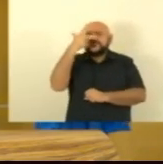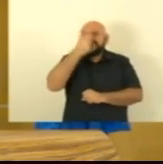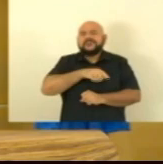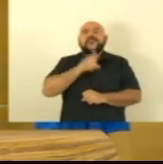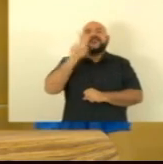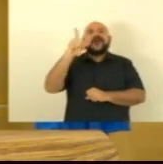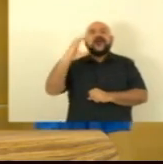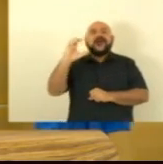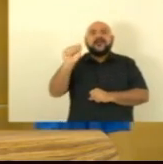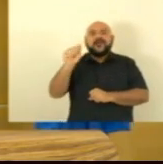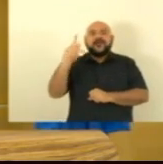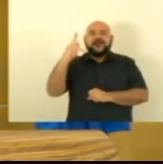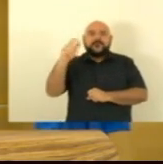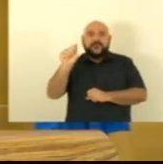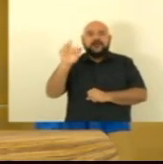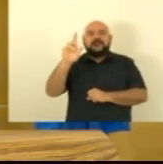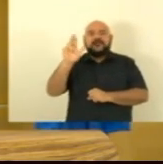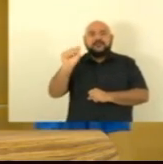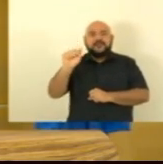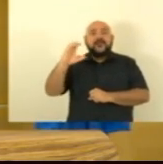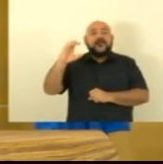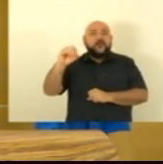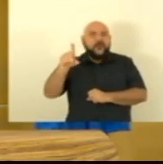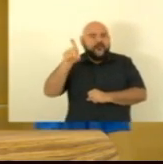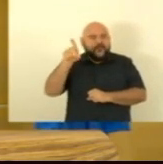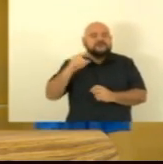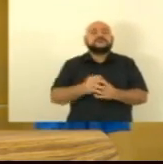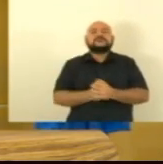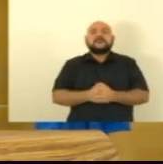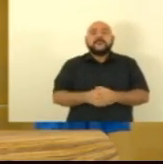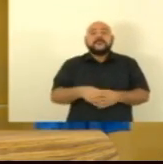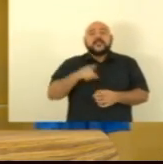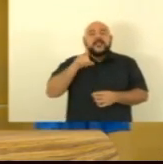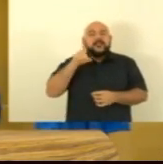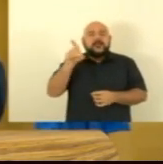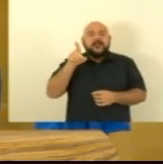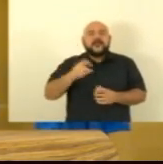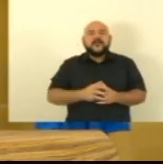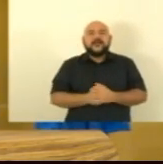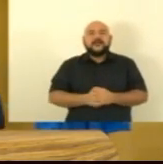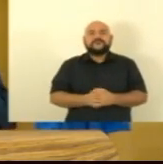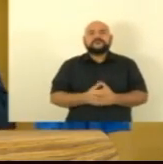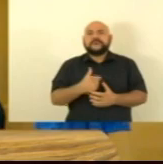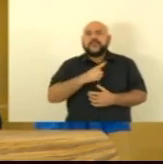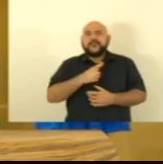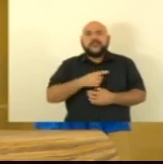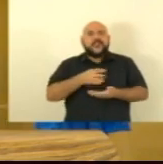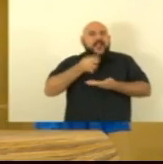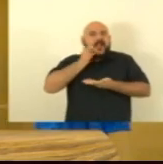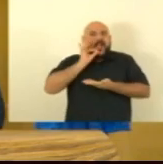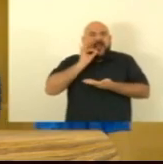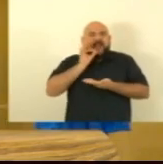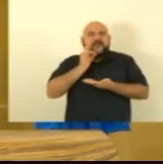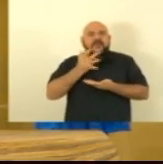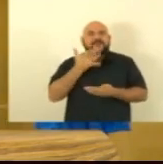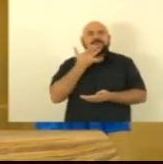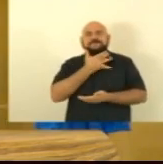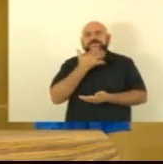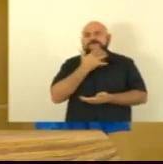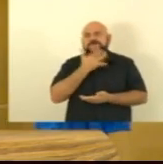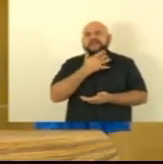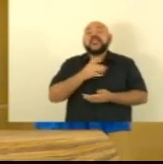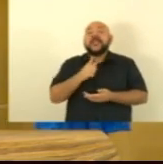região do nosso querido Coronel Wellington, que produz hoje os cafés mais